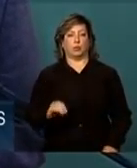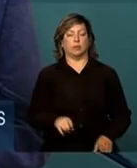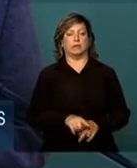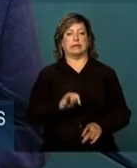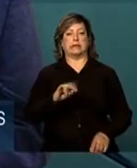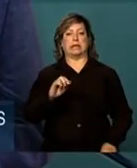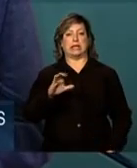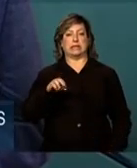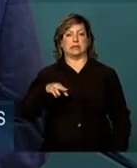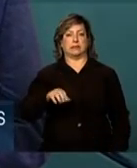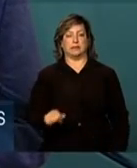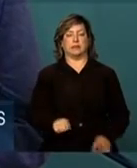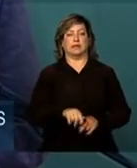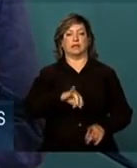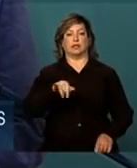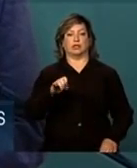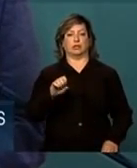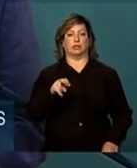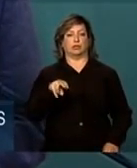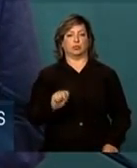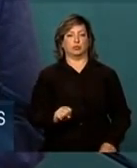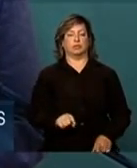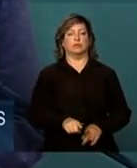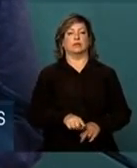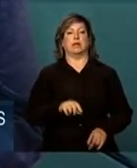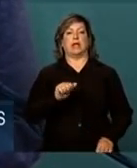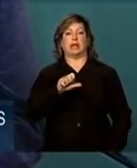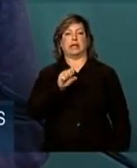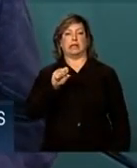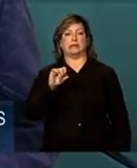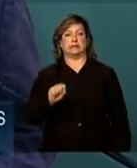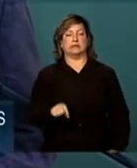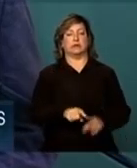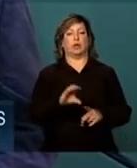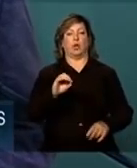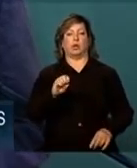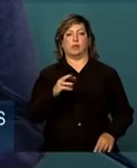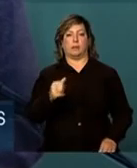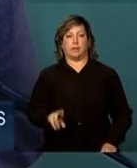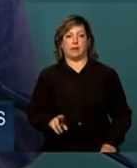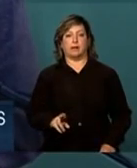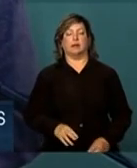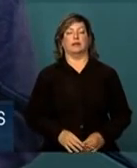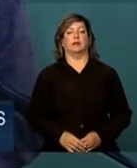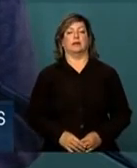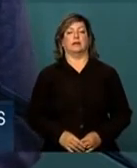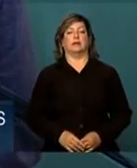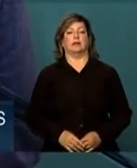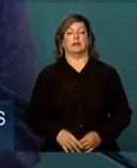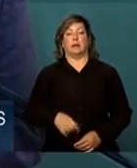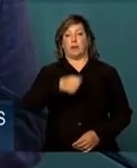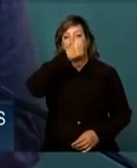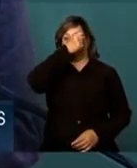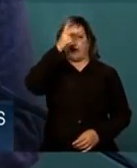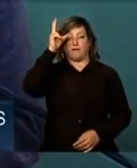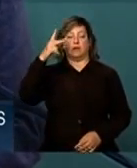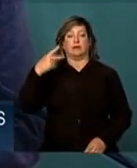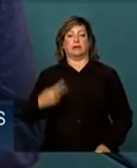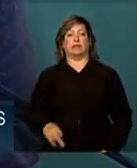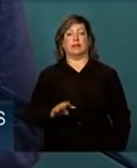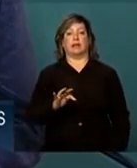Iracema Portela, Jesus Rodrigues, Assis Cavalho e Osmar Júnior, senhor prefeito de